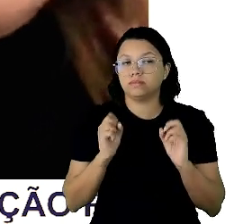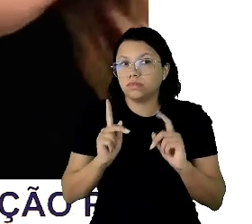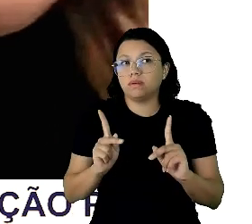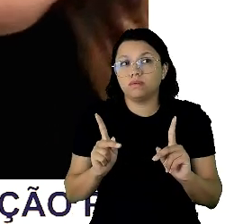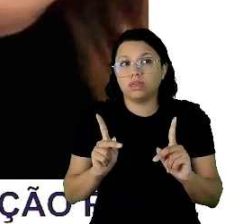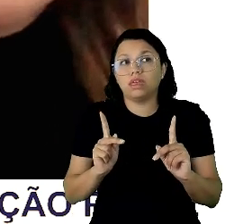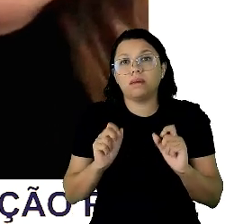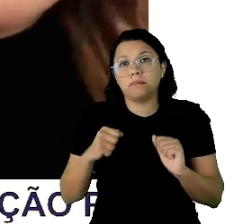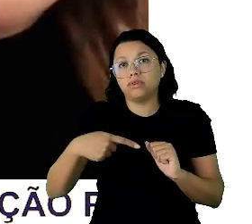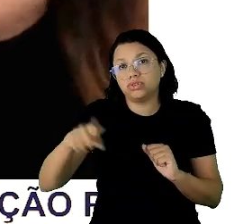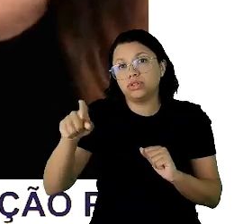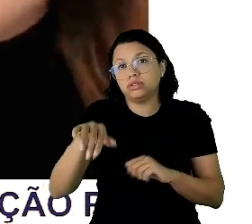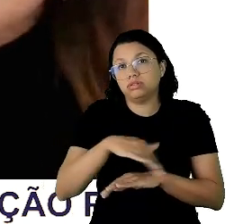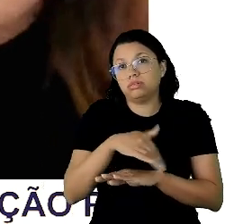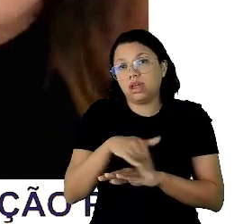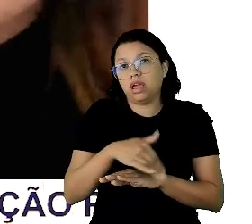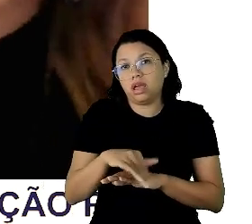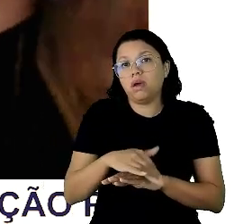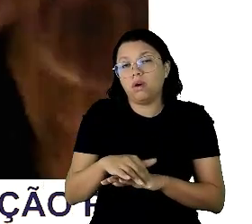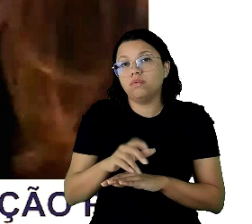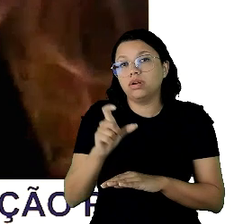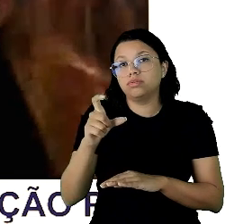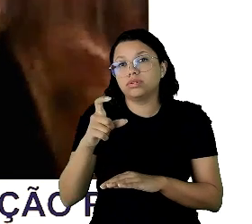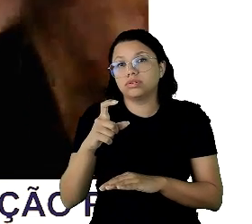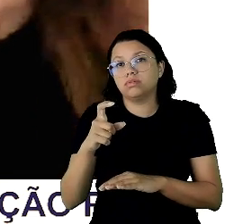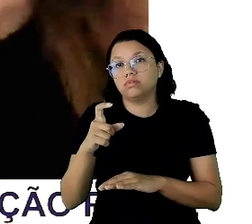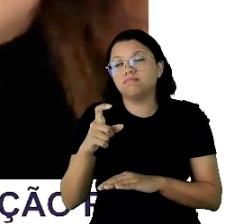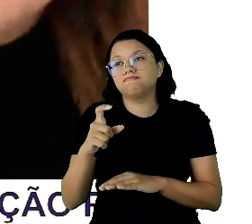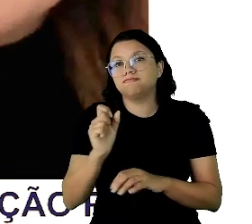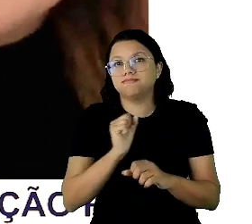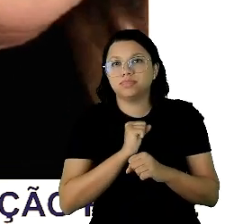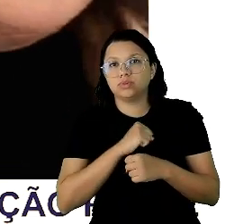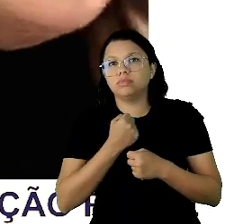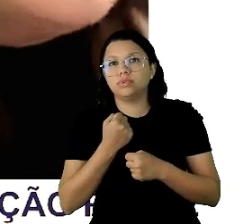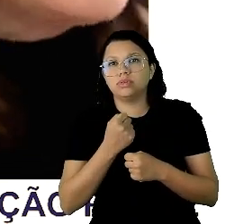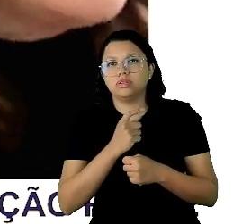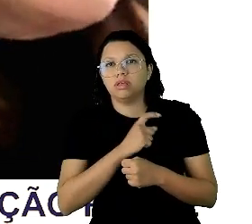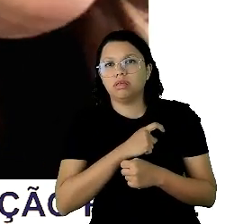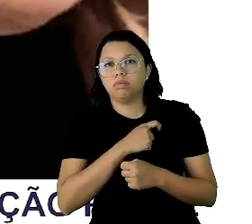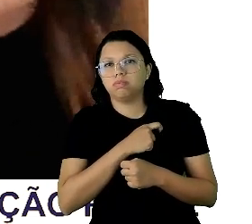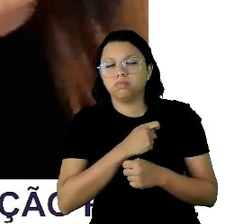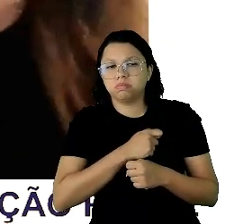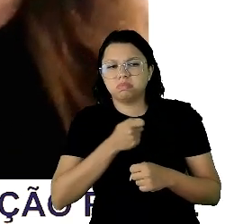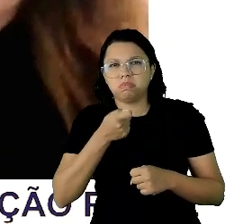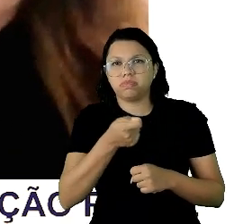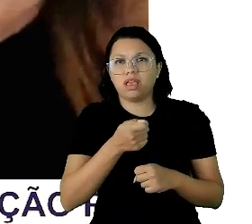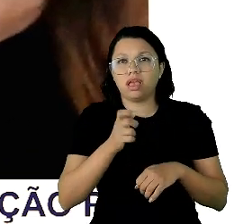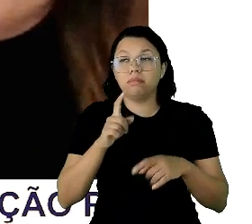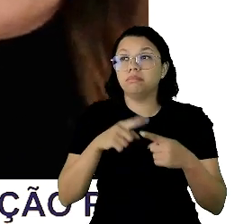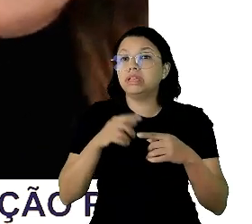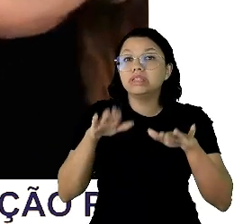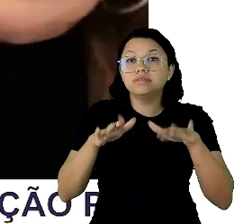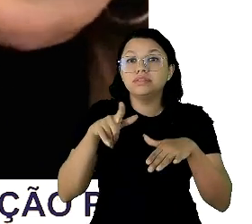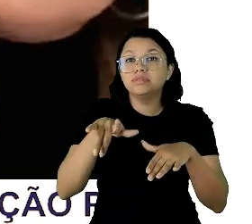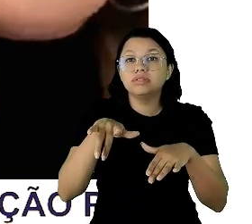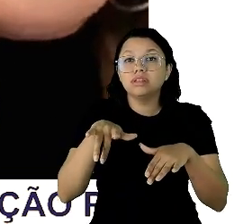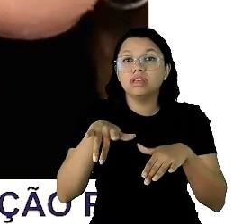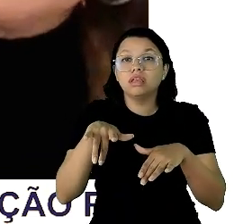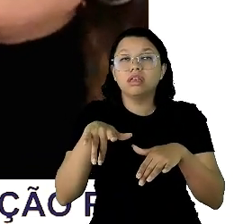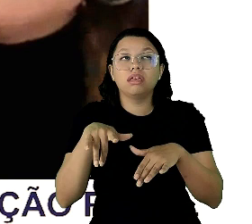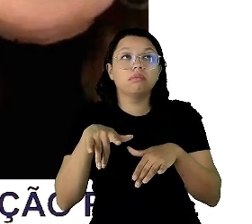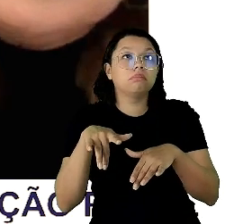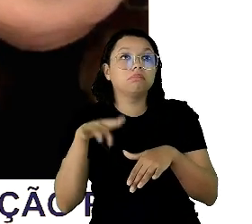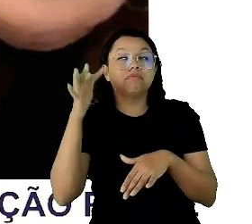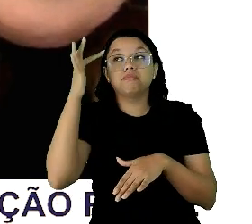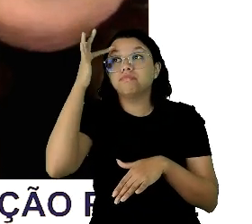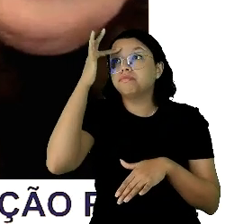gancho, mas às vezes é inesperado, às vezes você está distraído em algum lugar, você está no ônibus, você está passando, ou você está sentada no ônibus meio